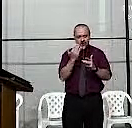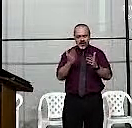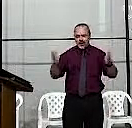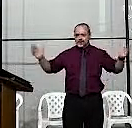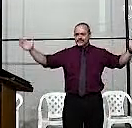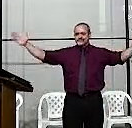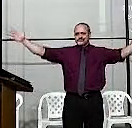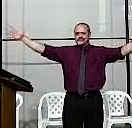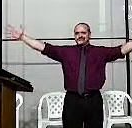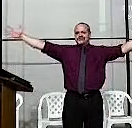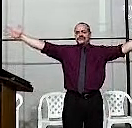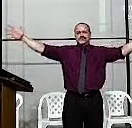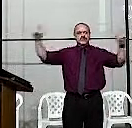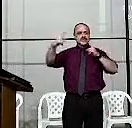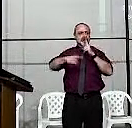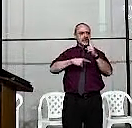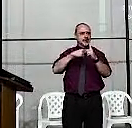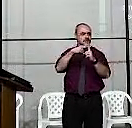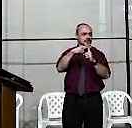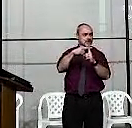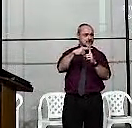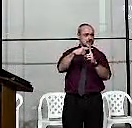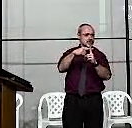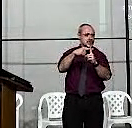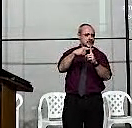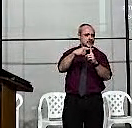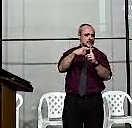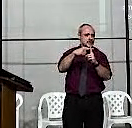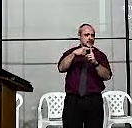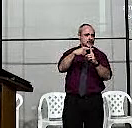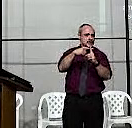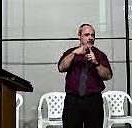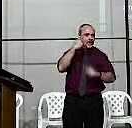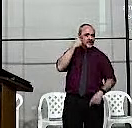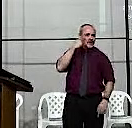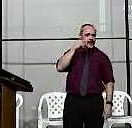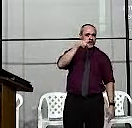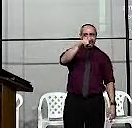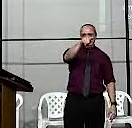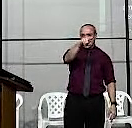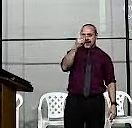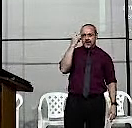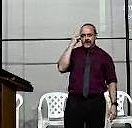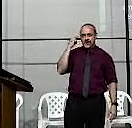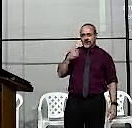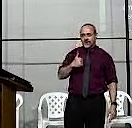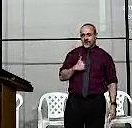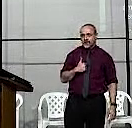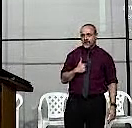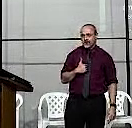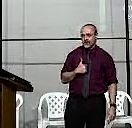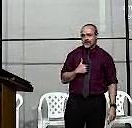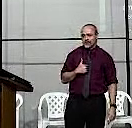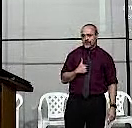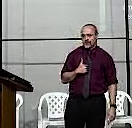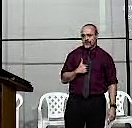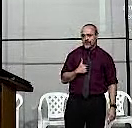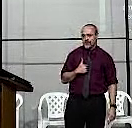Jesus morreu na cruz, pensando em você, pensando em